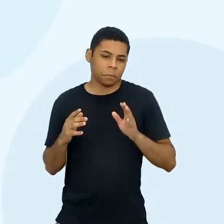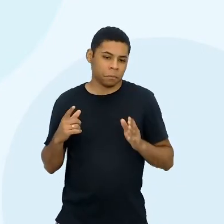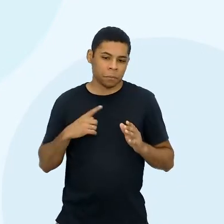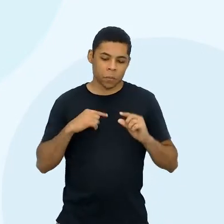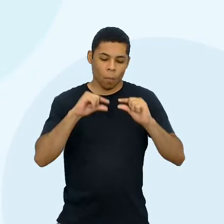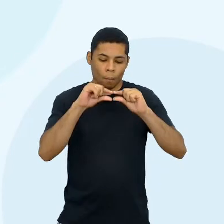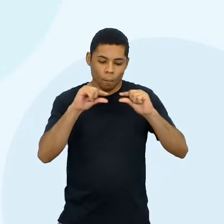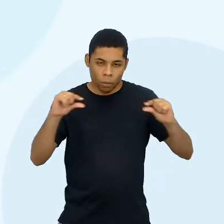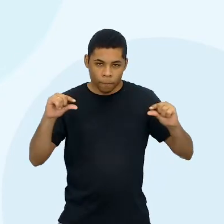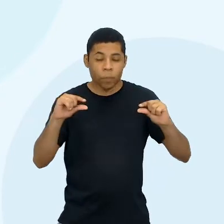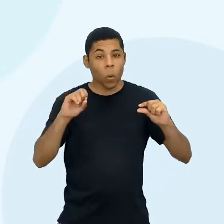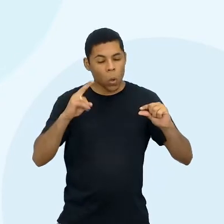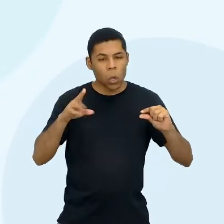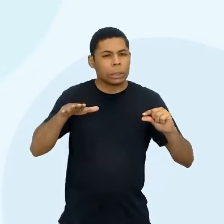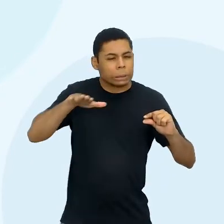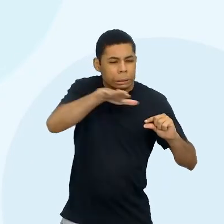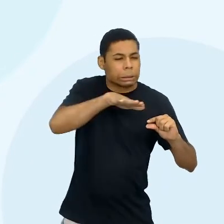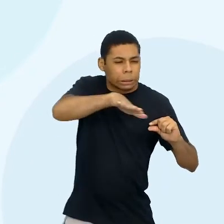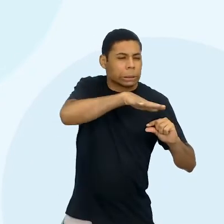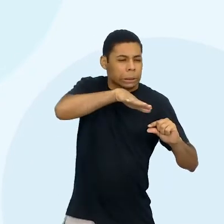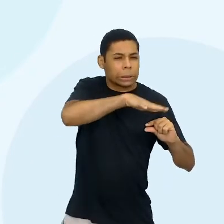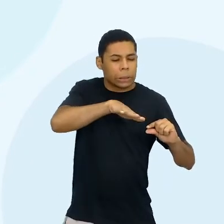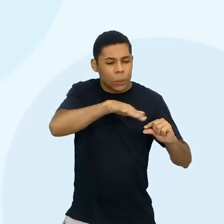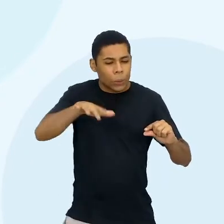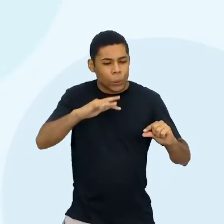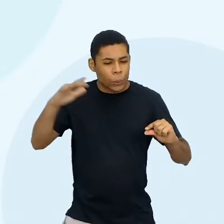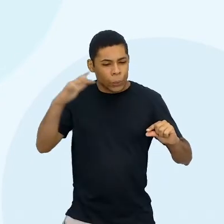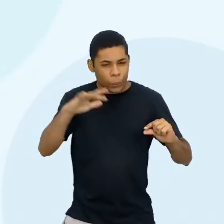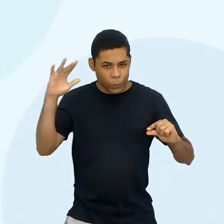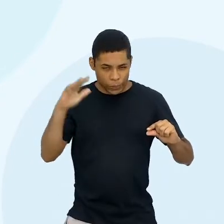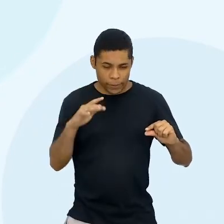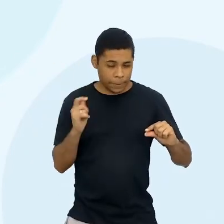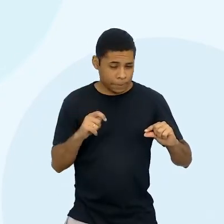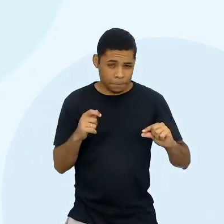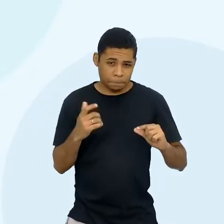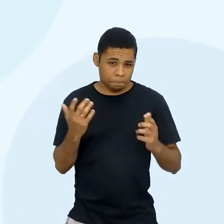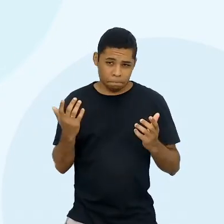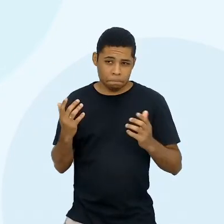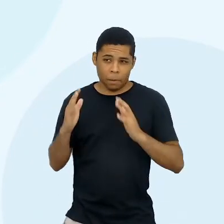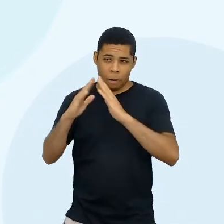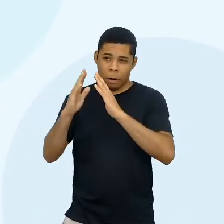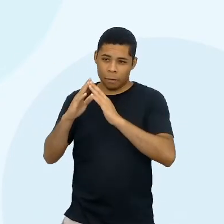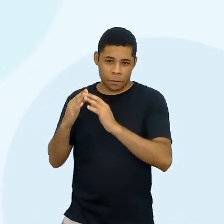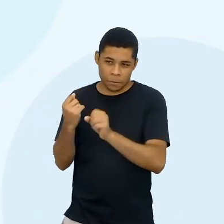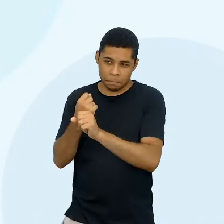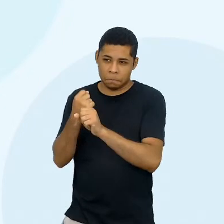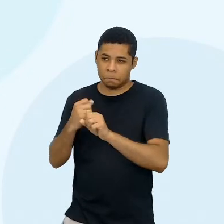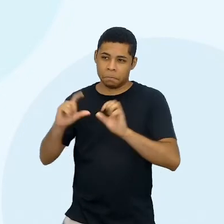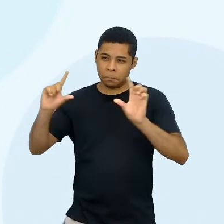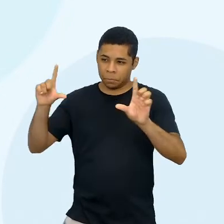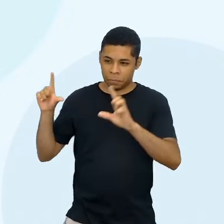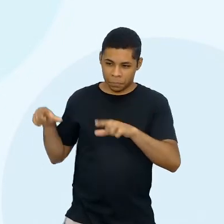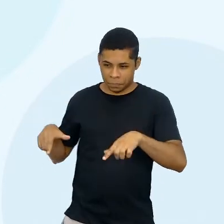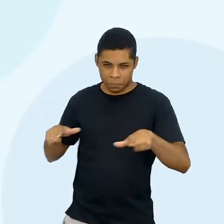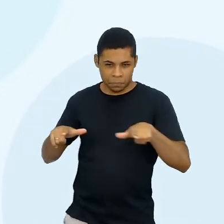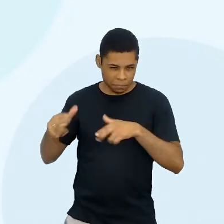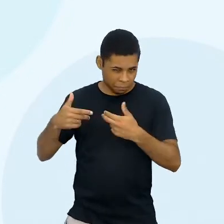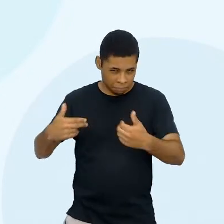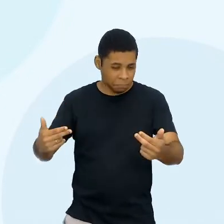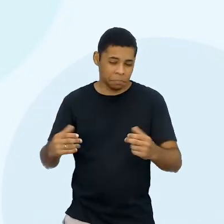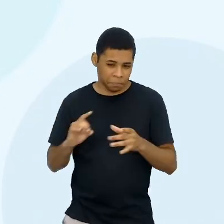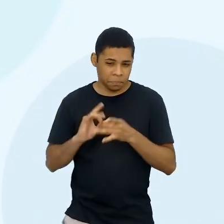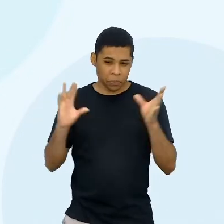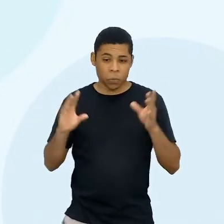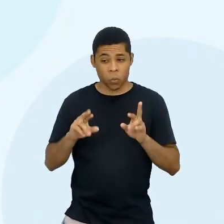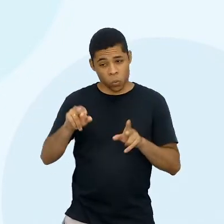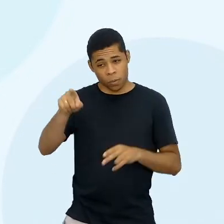finas e polidas para fazer revestimento aí, embelezamento aí de edifícios para os interiores aí, como o